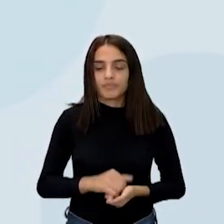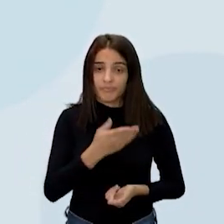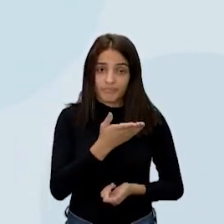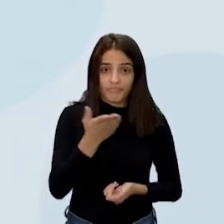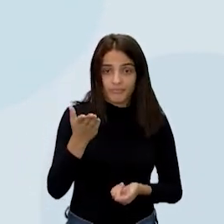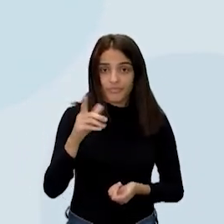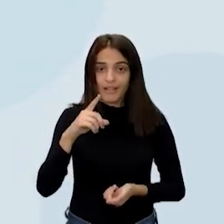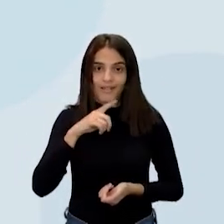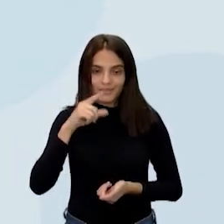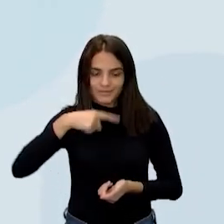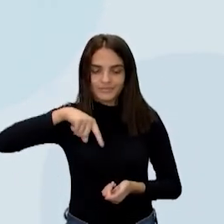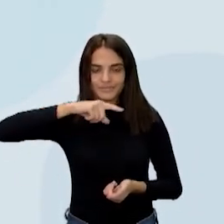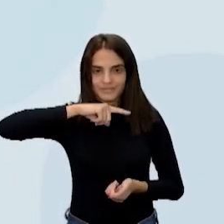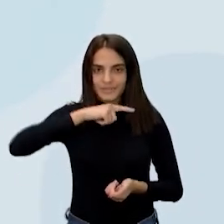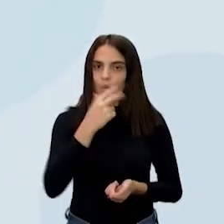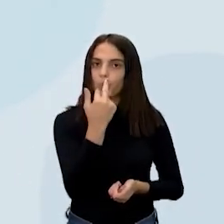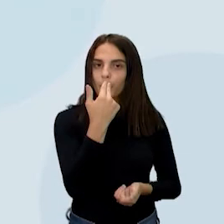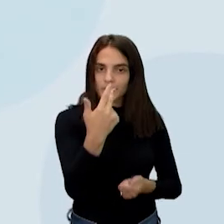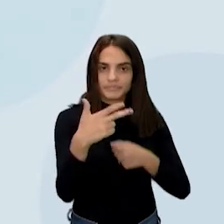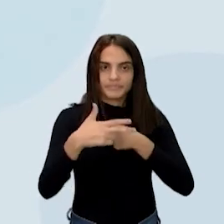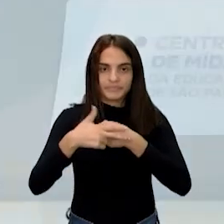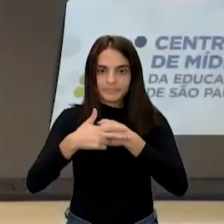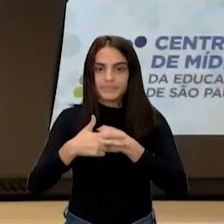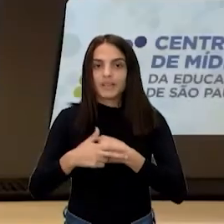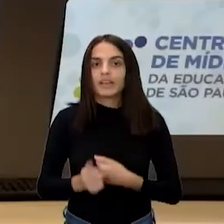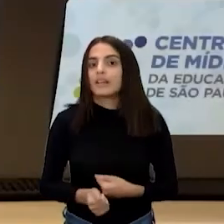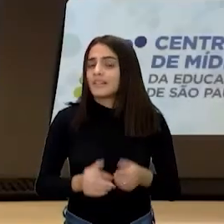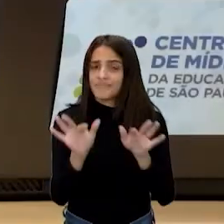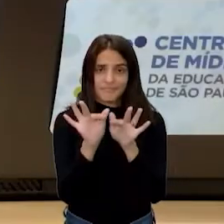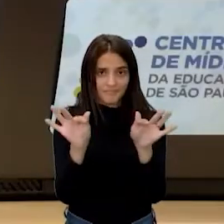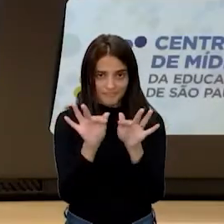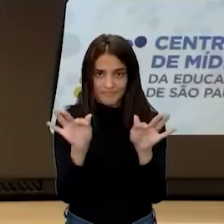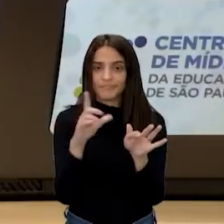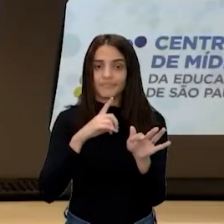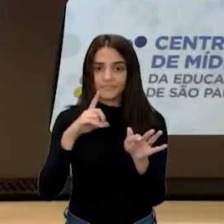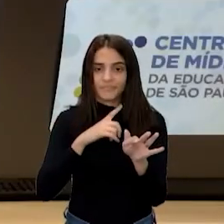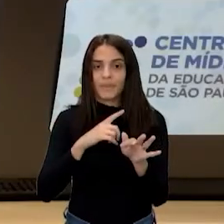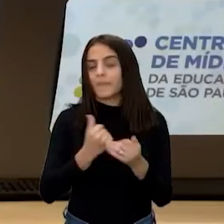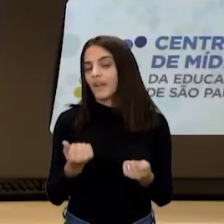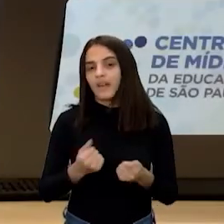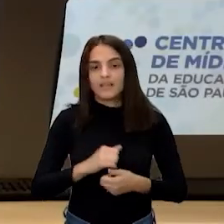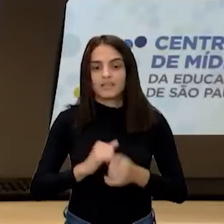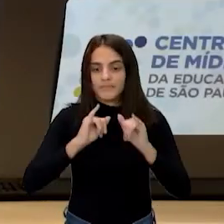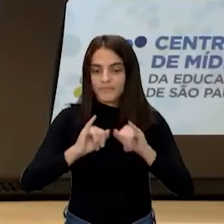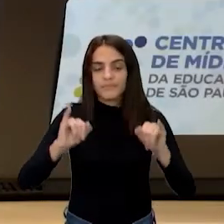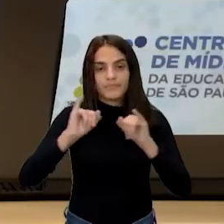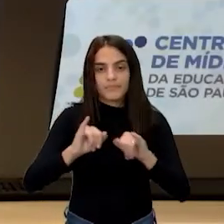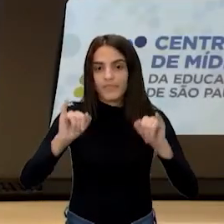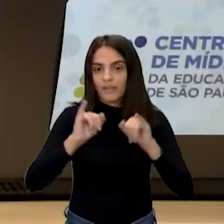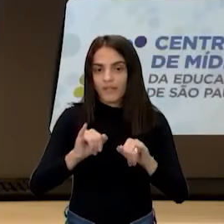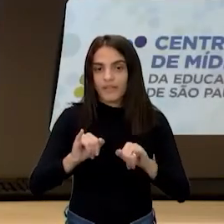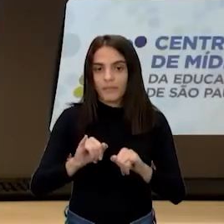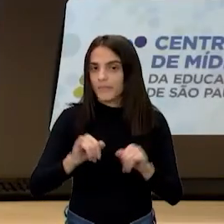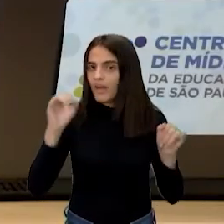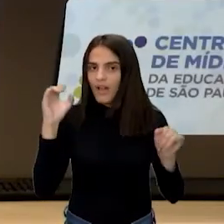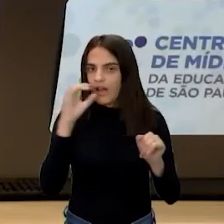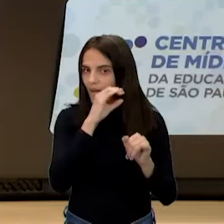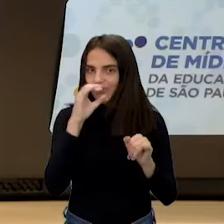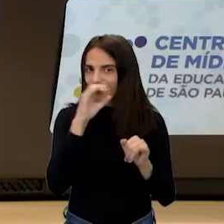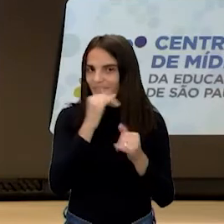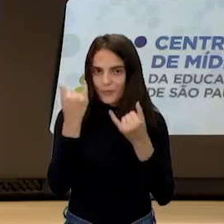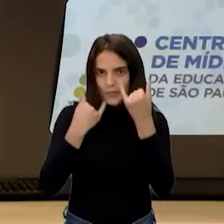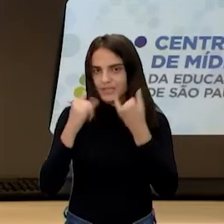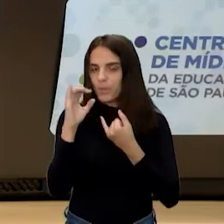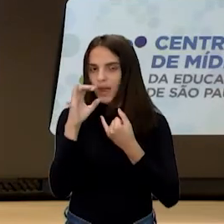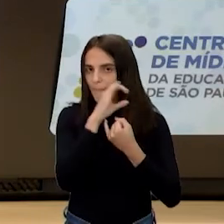tenhamos a linguagem verbal, ela está bem simplificada para que essa mensagem seja passada aí de forma rápida. Sim.